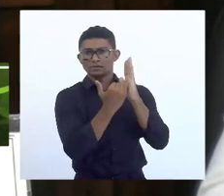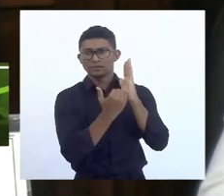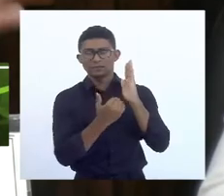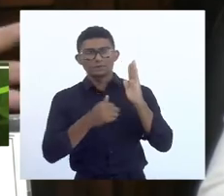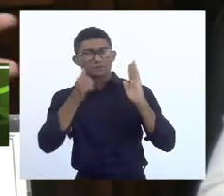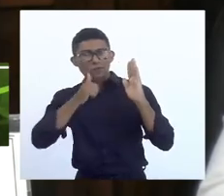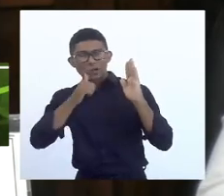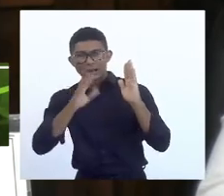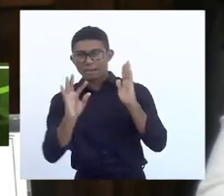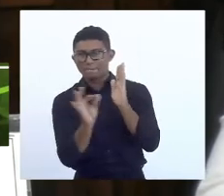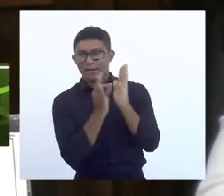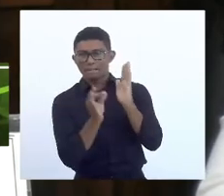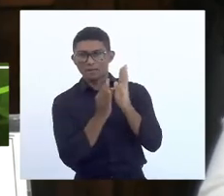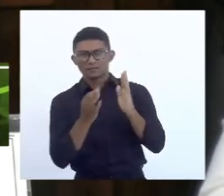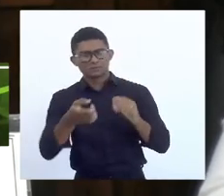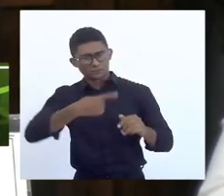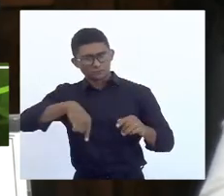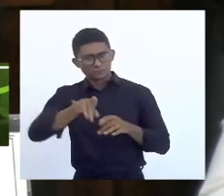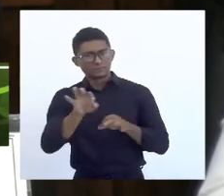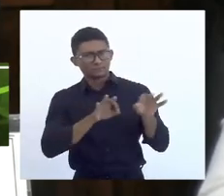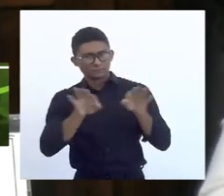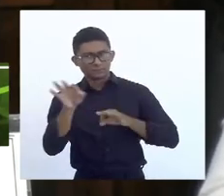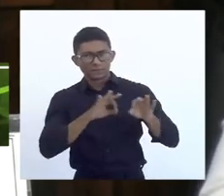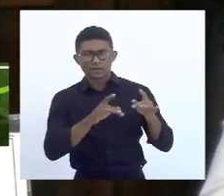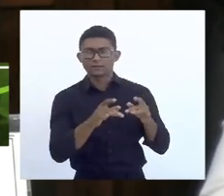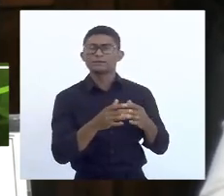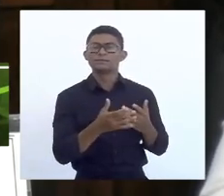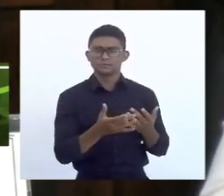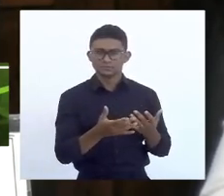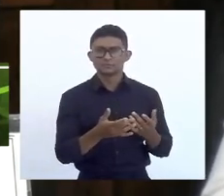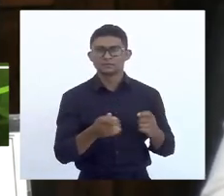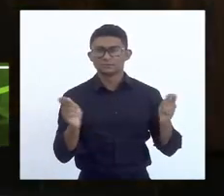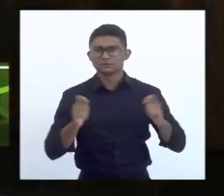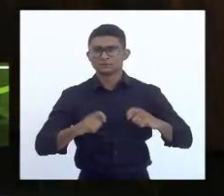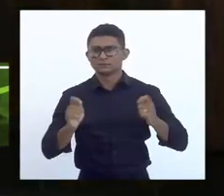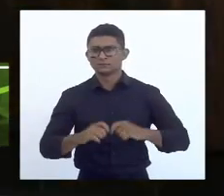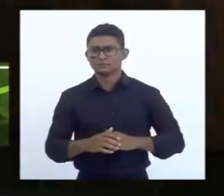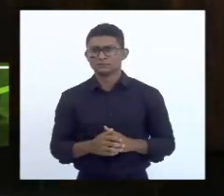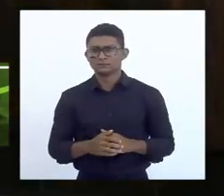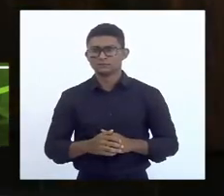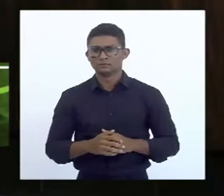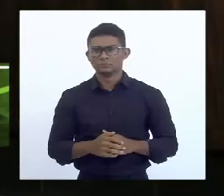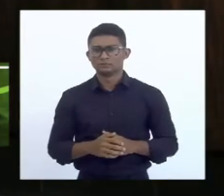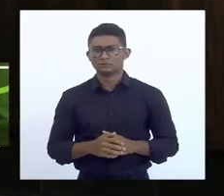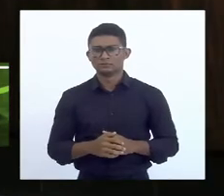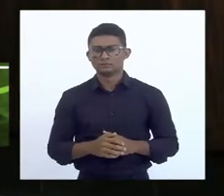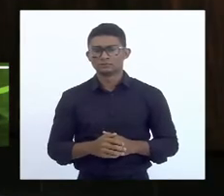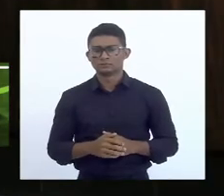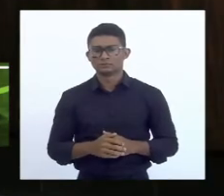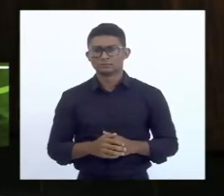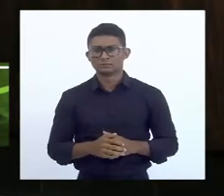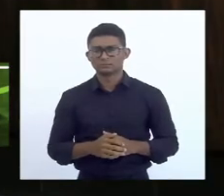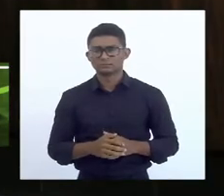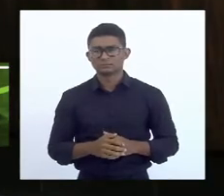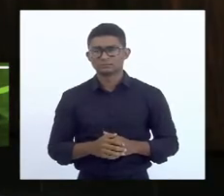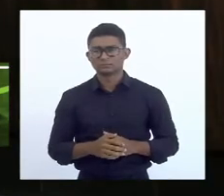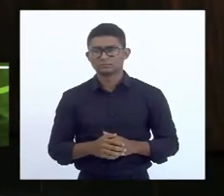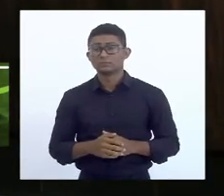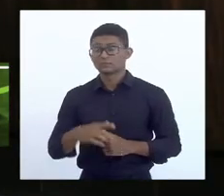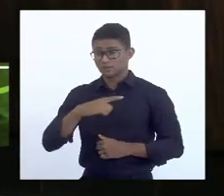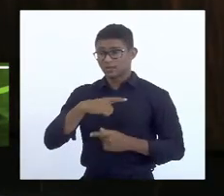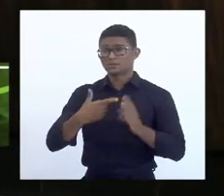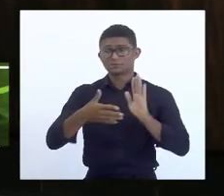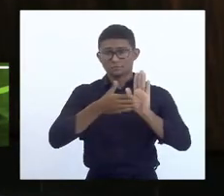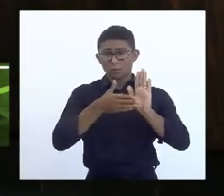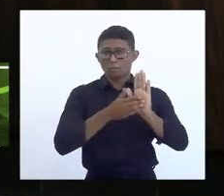programar uma agenda desse projeto de quebra de decoro. Então, na realidade, encaminhamento, Renata, está cheio de propostas dessa... aqui.